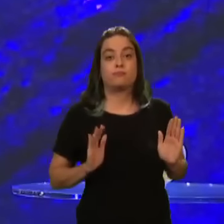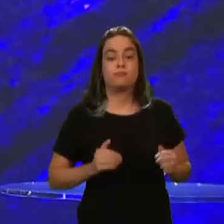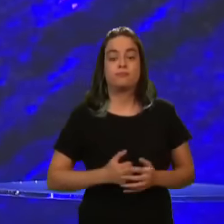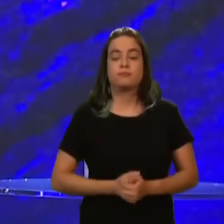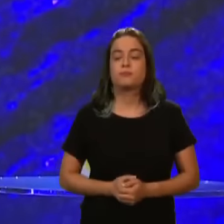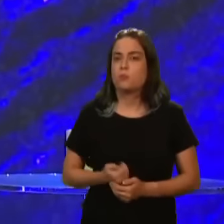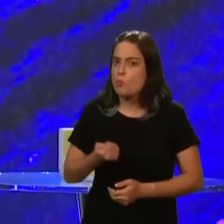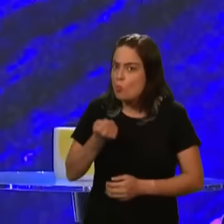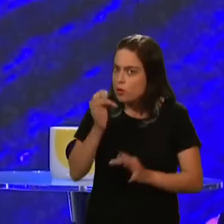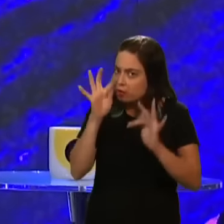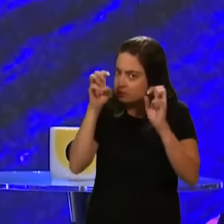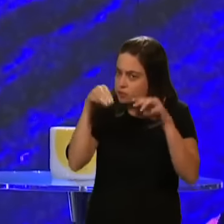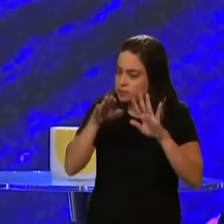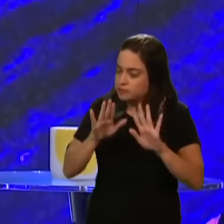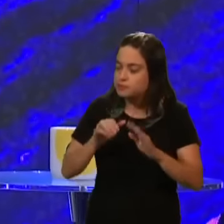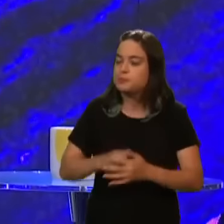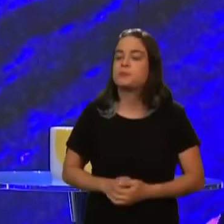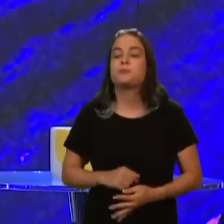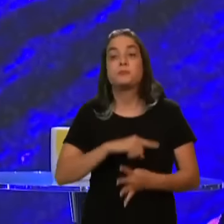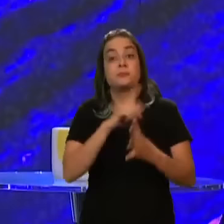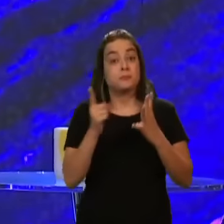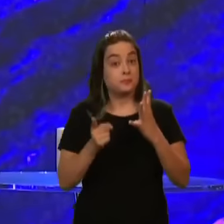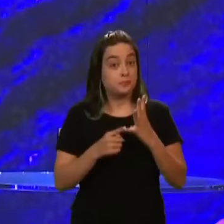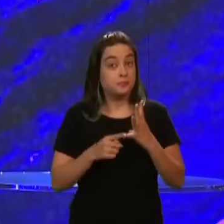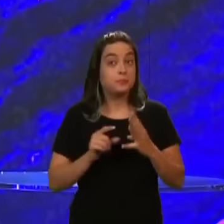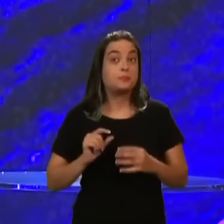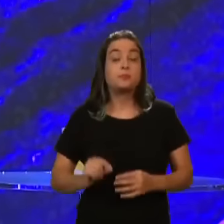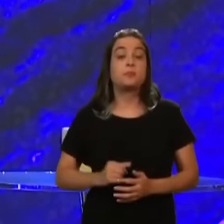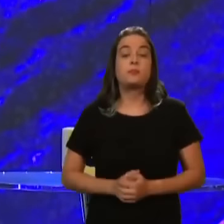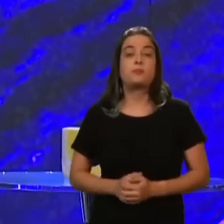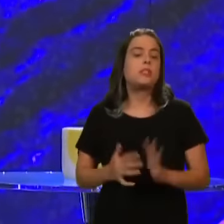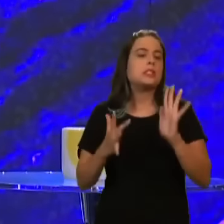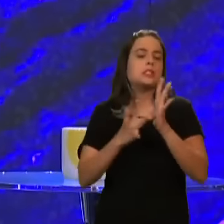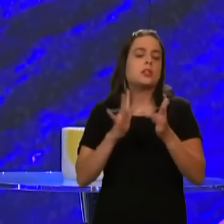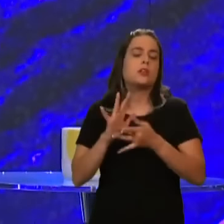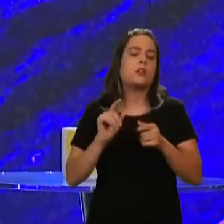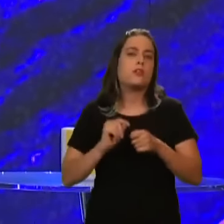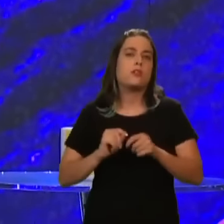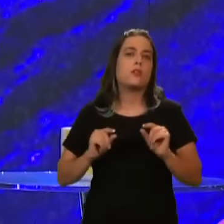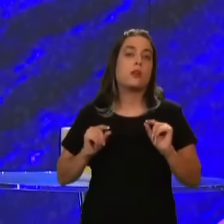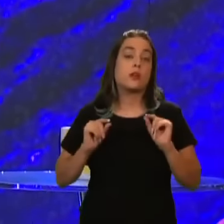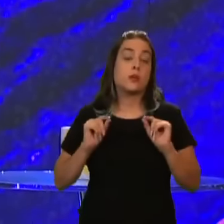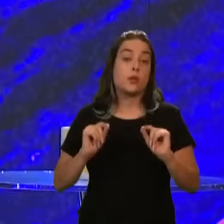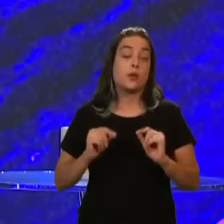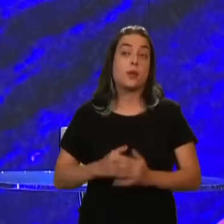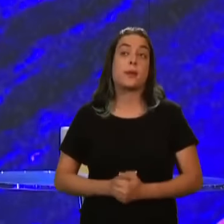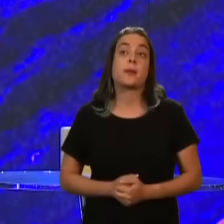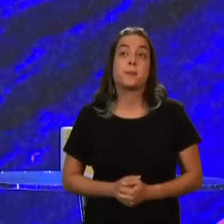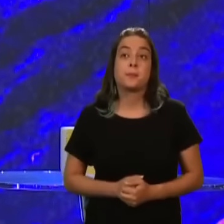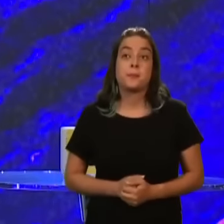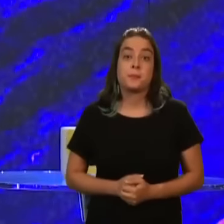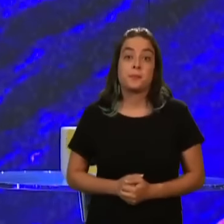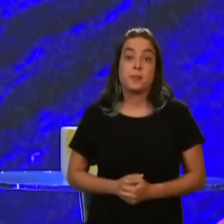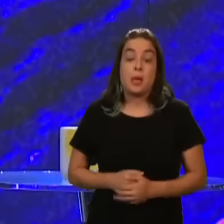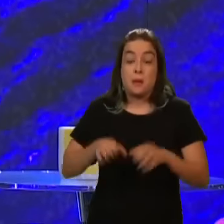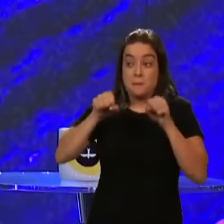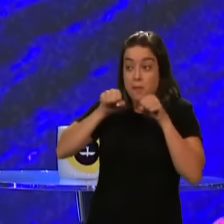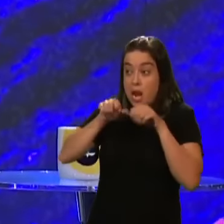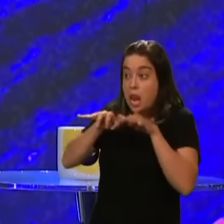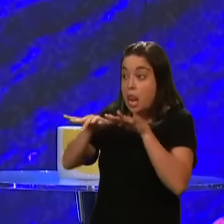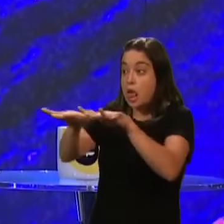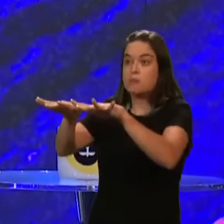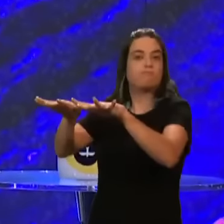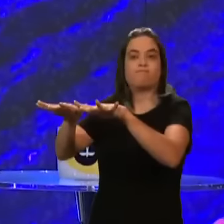acabando. Último: o que Jesus fez? Mandou que não contassem nada